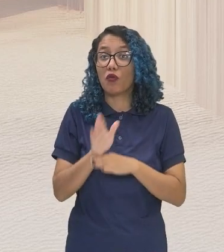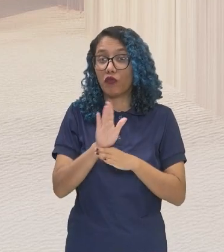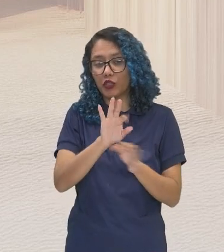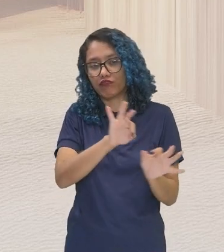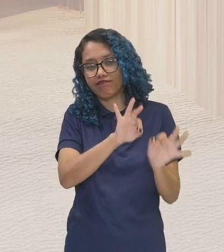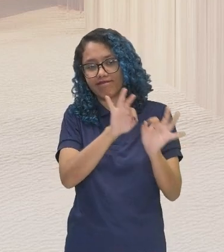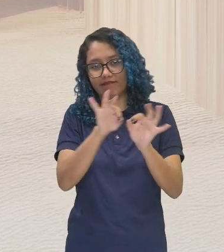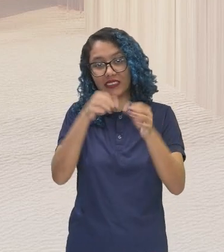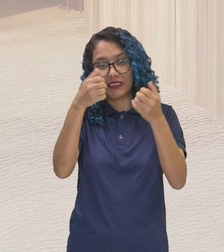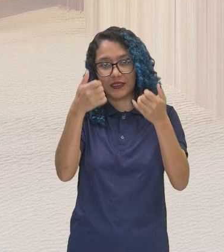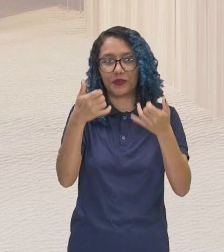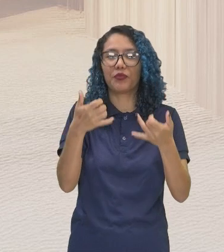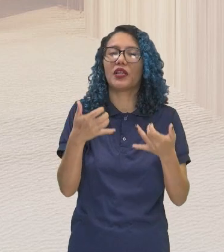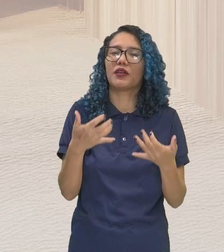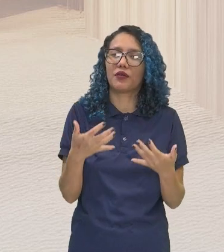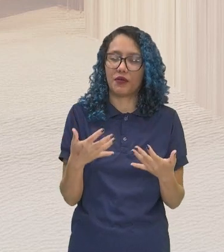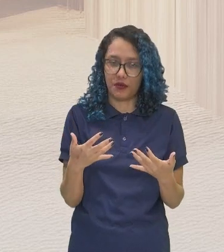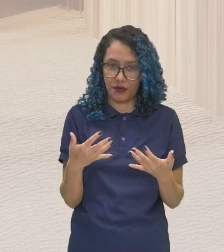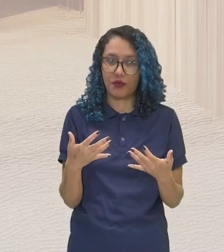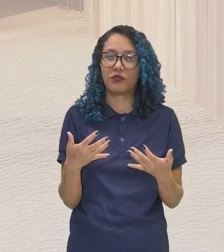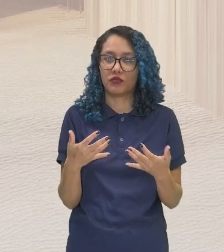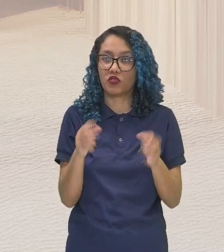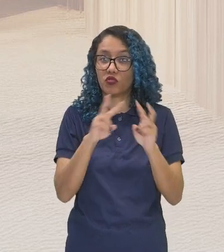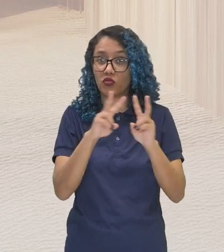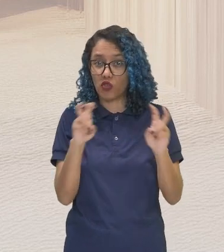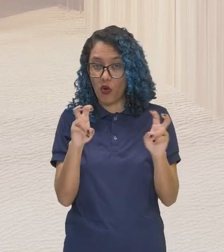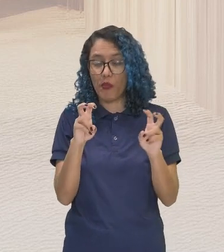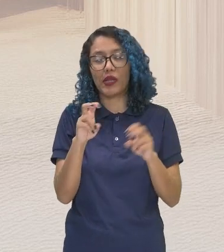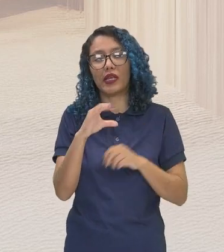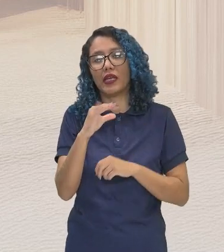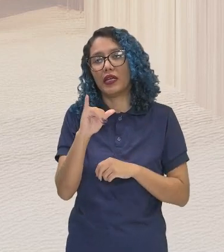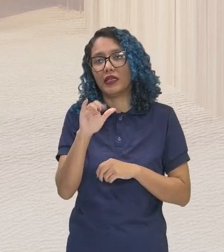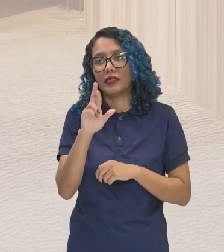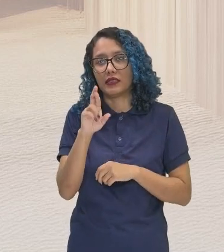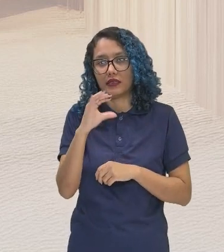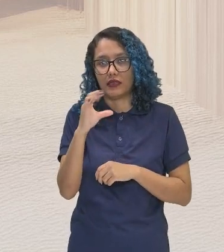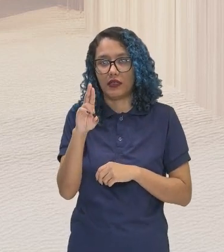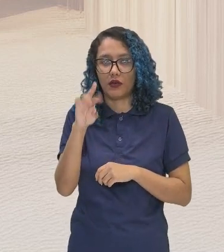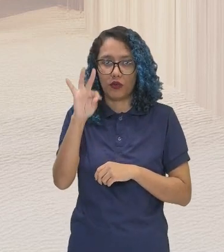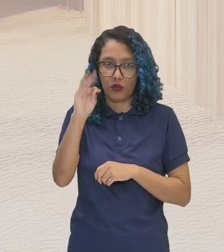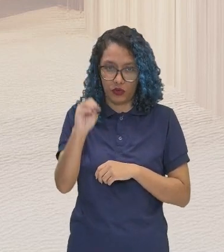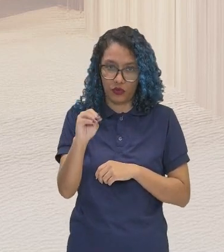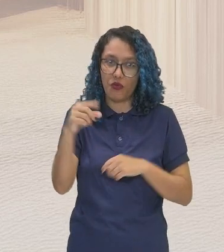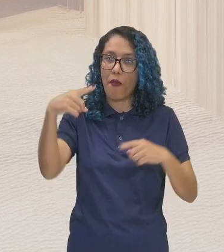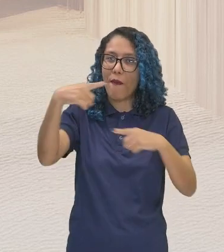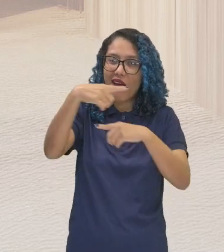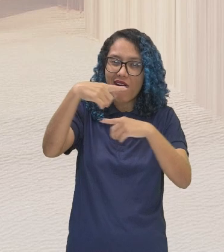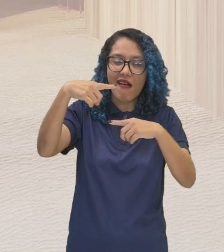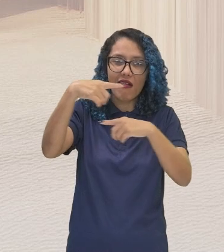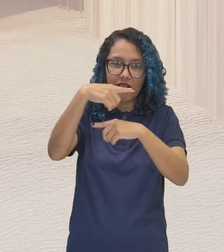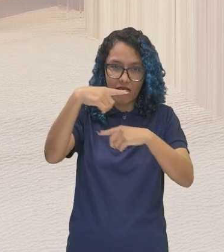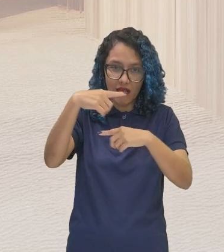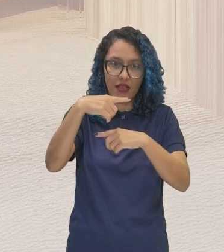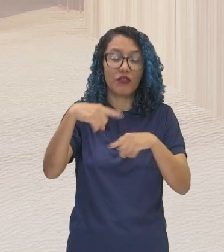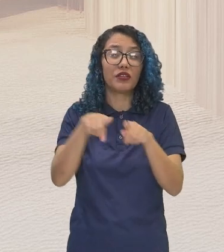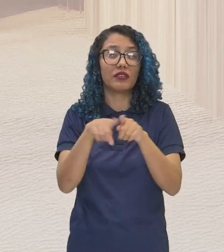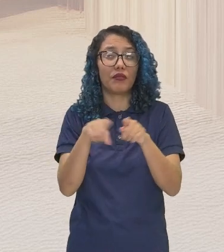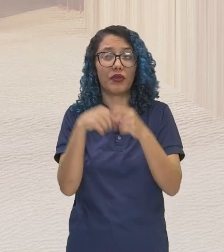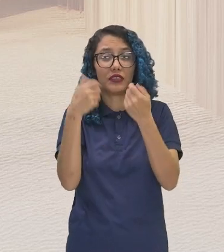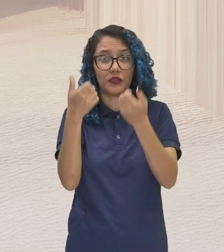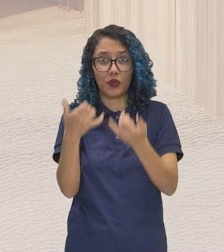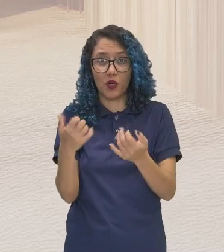também falamos do receptor. Como vocês já perceberam, receptor tem a ver